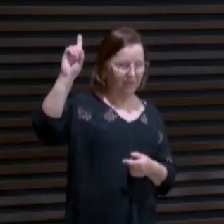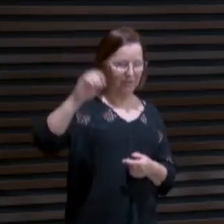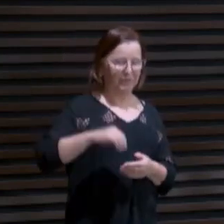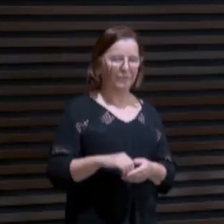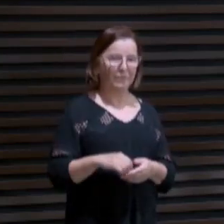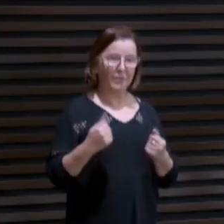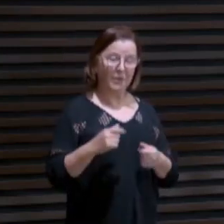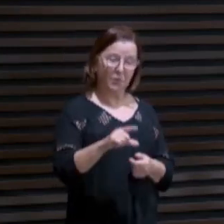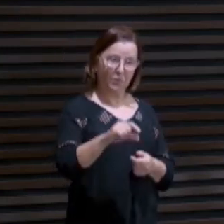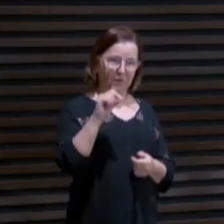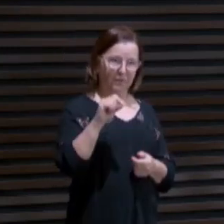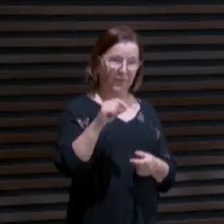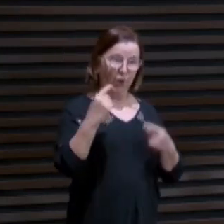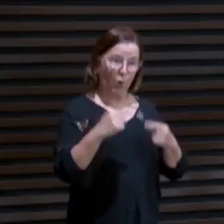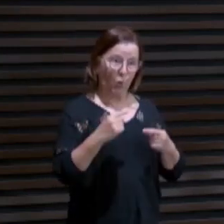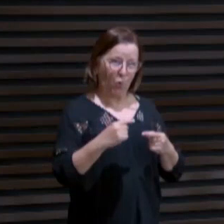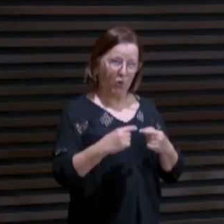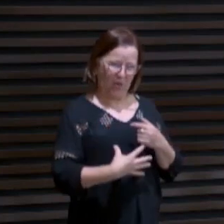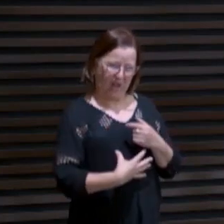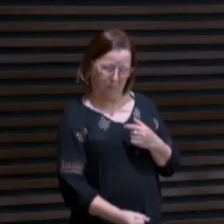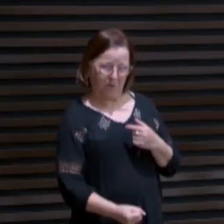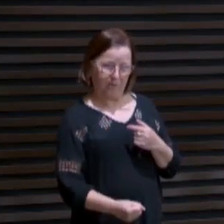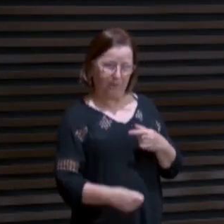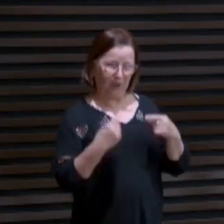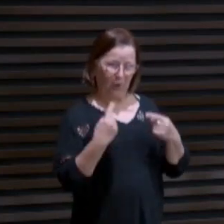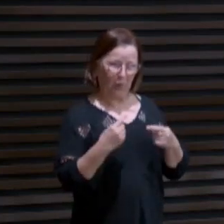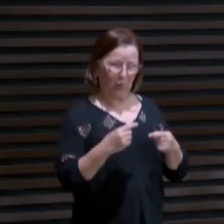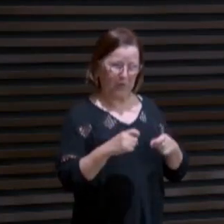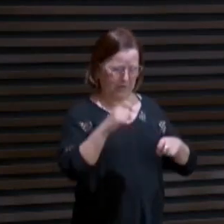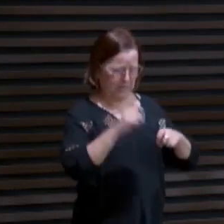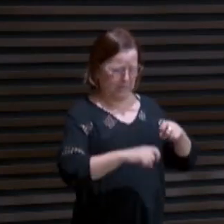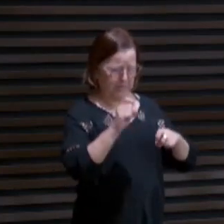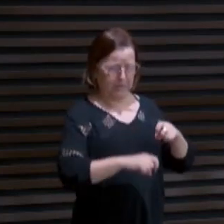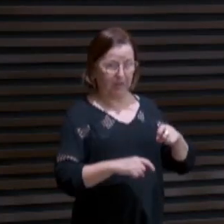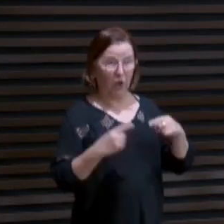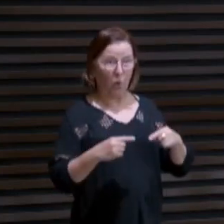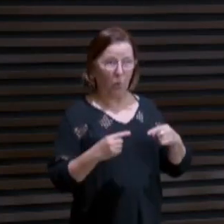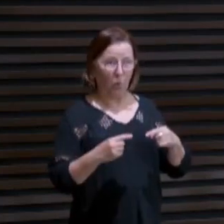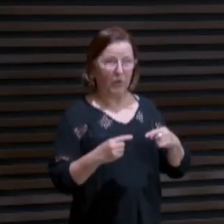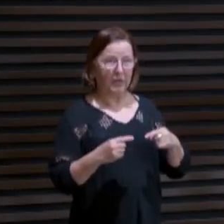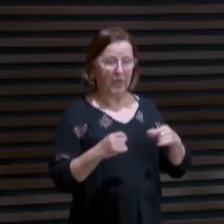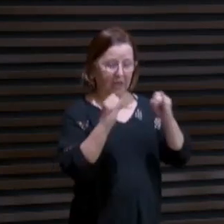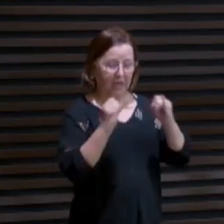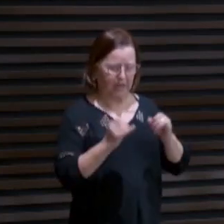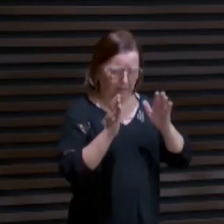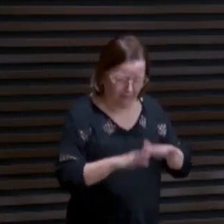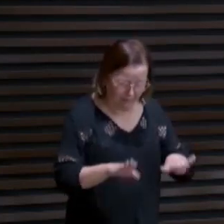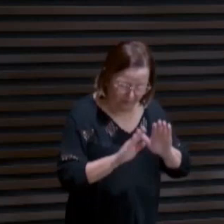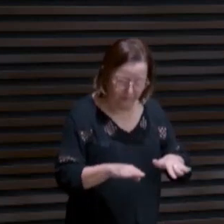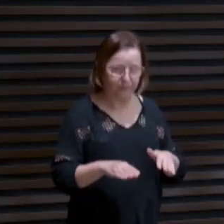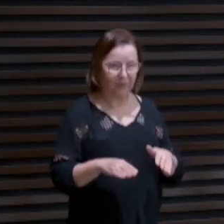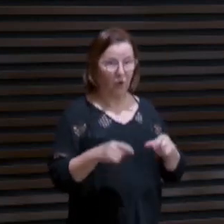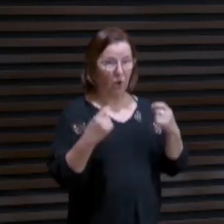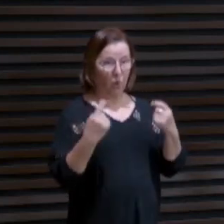posições contra o aborto, contra a pedofilia, contra a idolatria, contra a ideologia